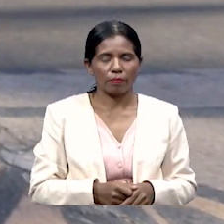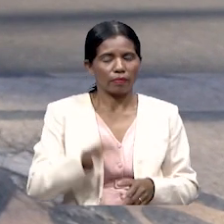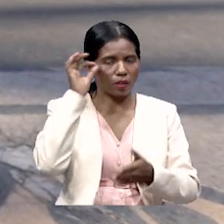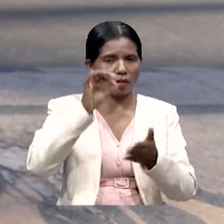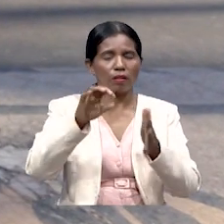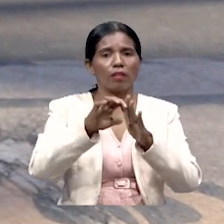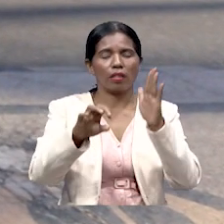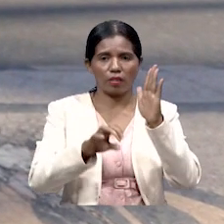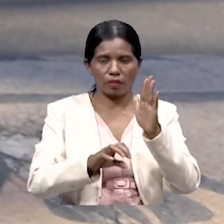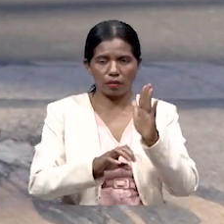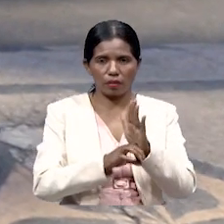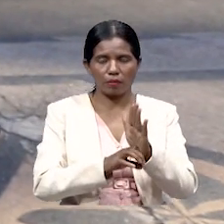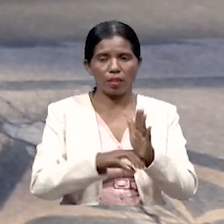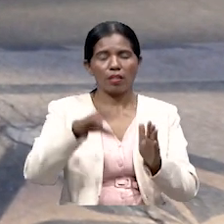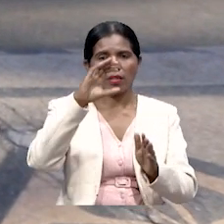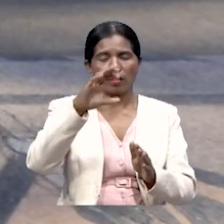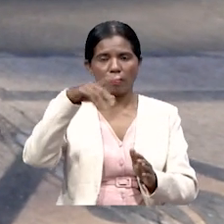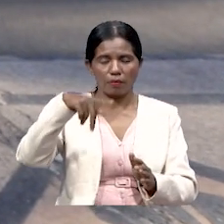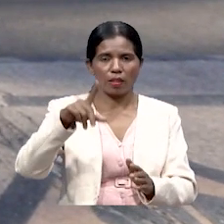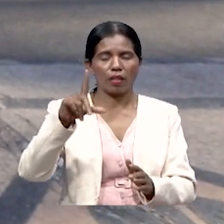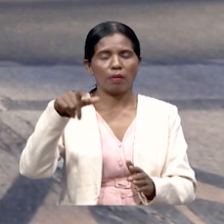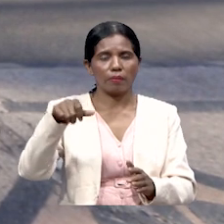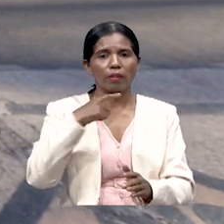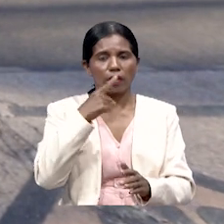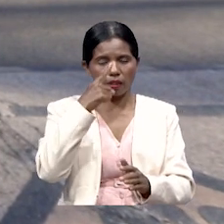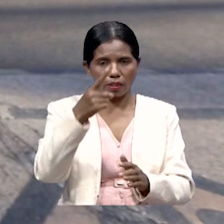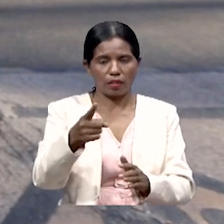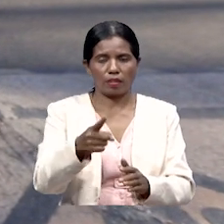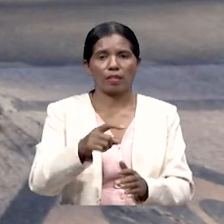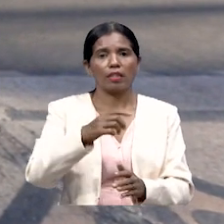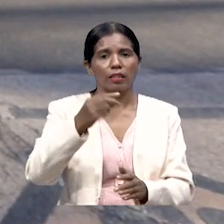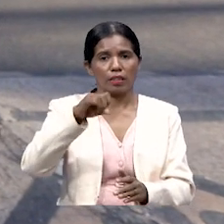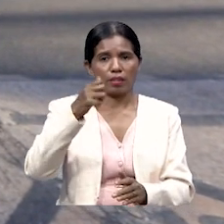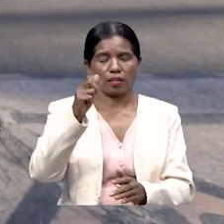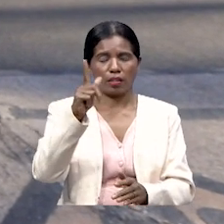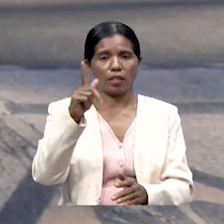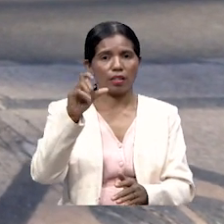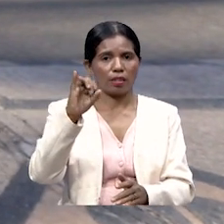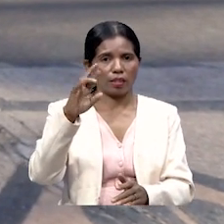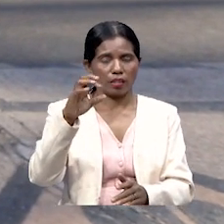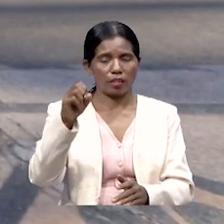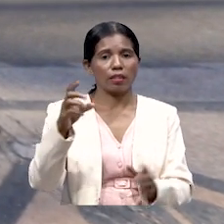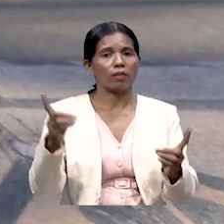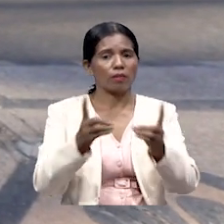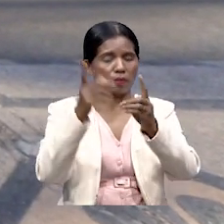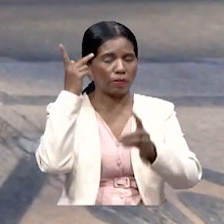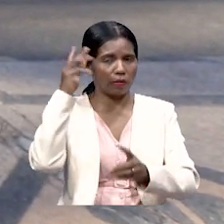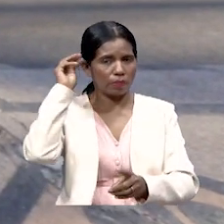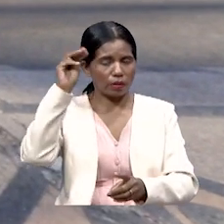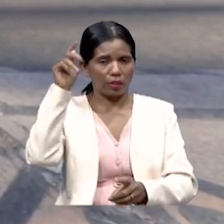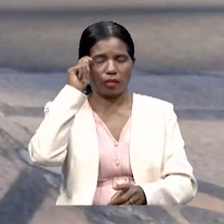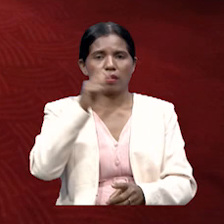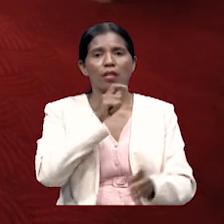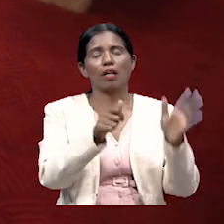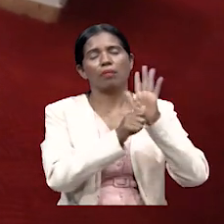Secretário Executivo da CPLP, Zacarias Albano, quinta semana ne, Hasurumalu primeiro-ministro Taur Matanruak, hoje